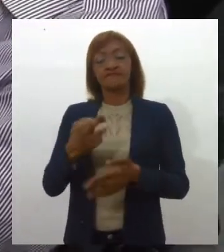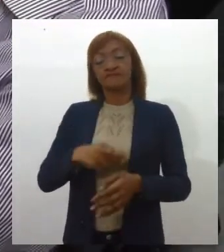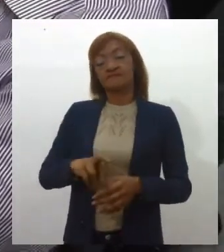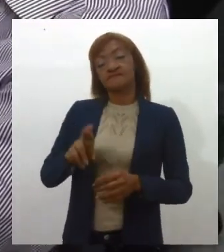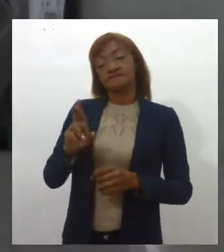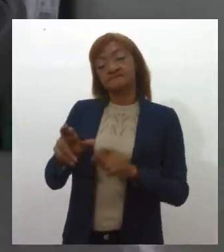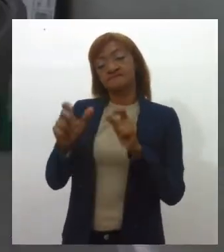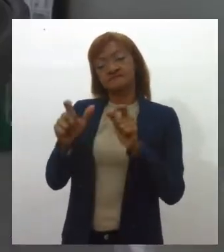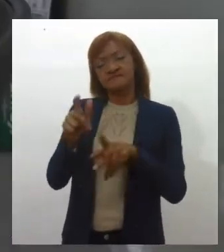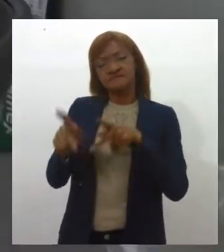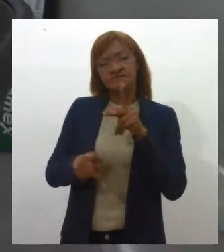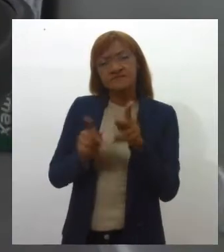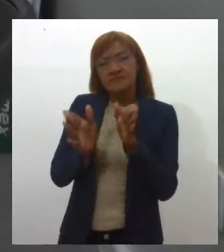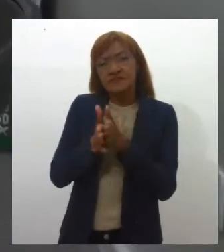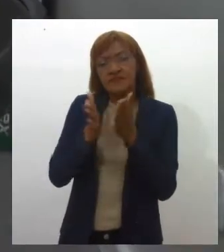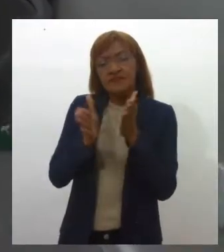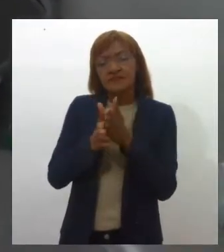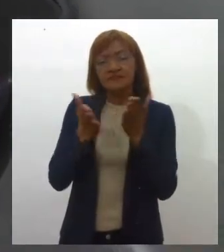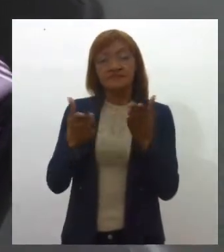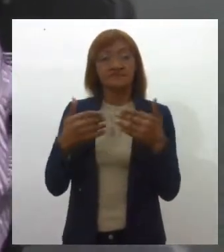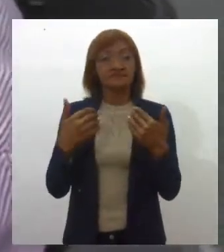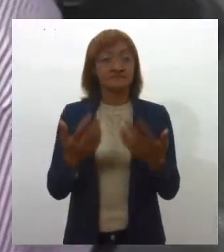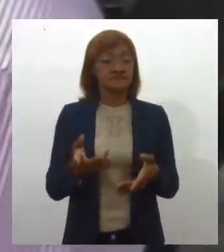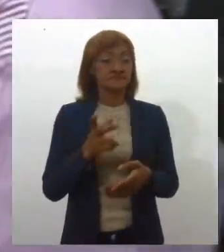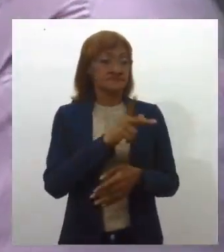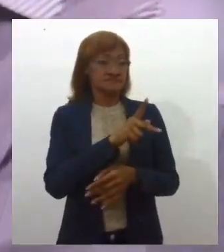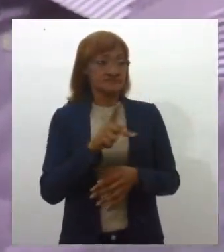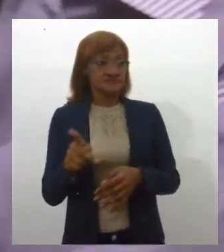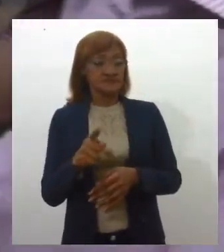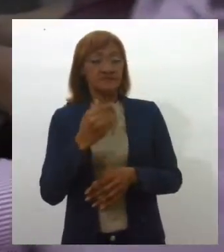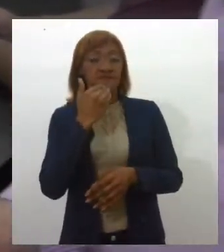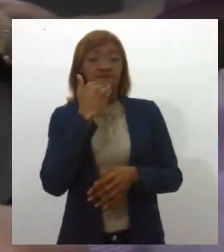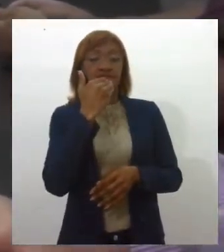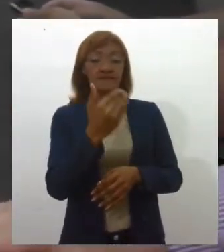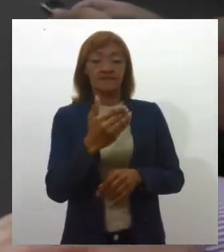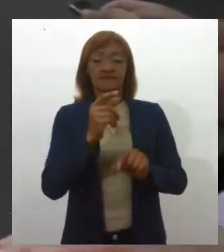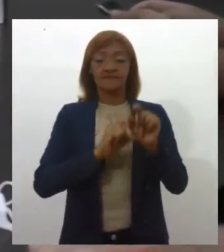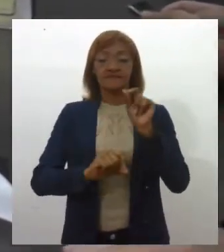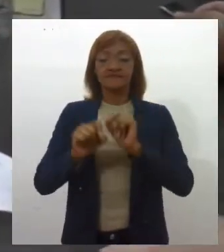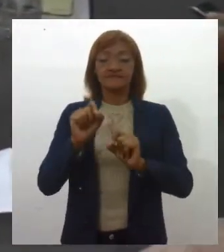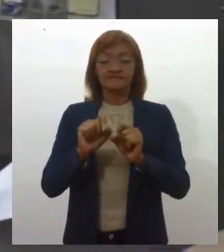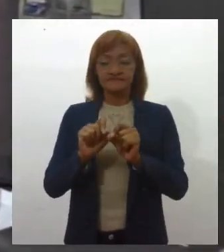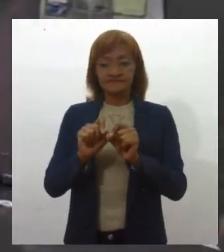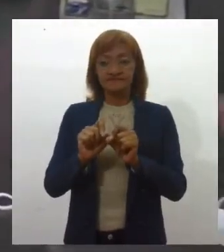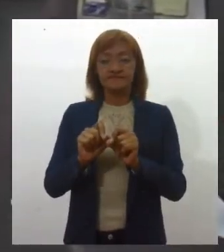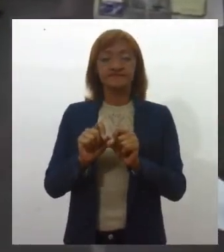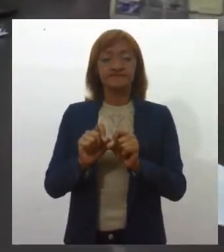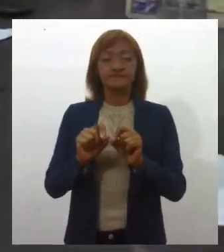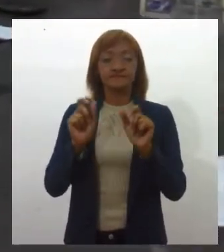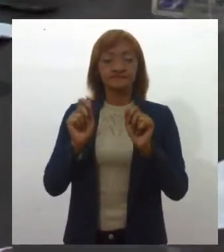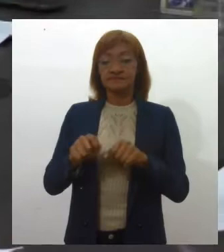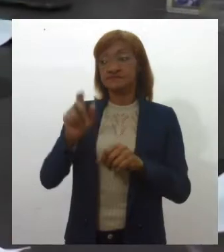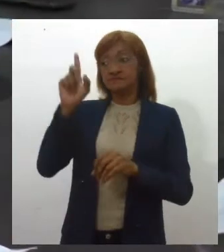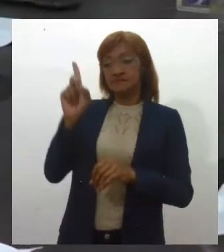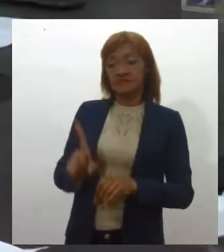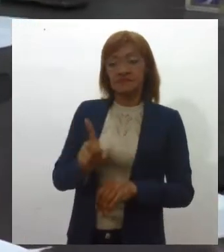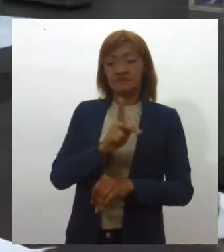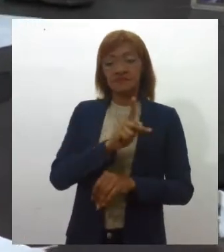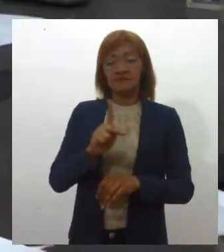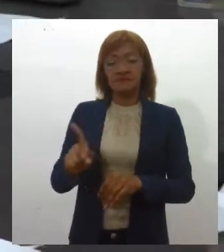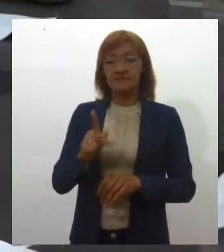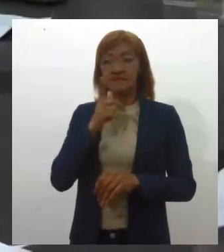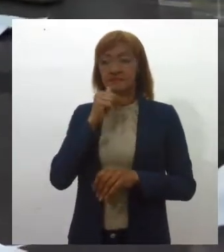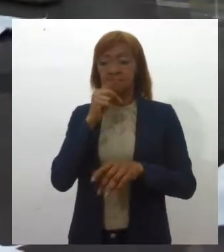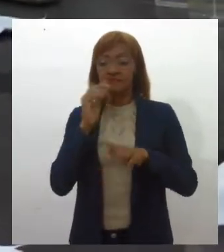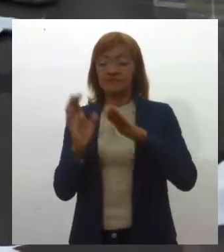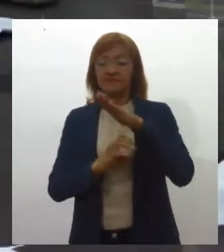mais carente, o pedido do presidente da Assembleia Legislativa de Sergipe, deputado Luciano Bispo, foi para que o diretor-presidente da ADESO, Carlos